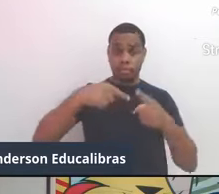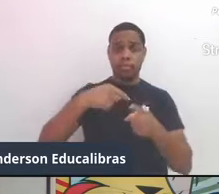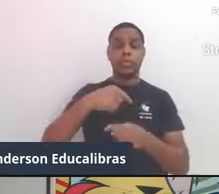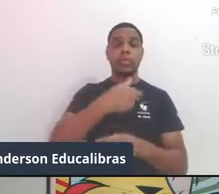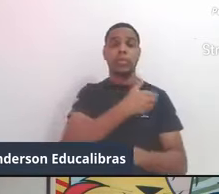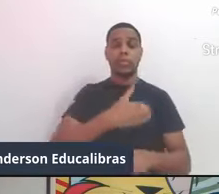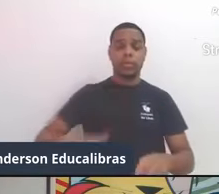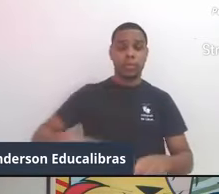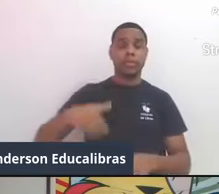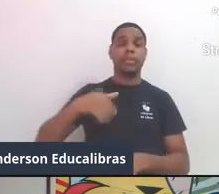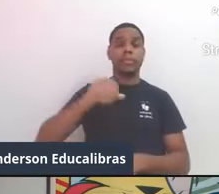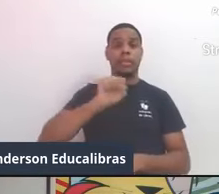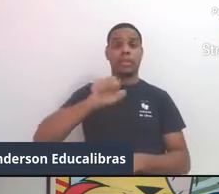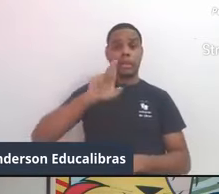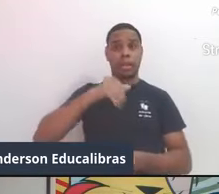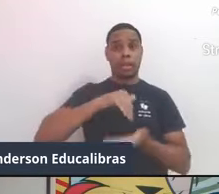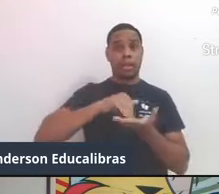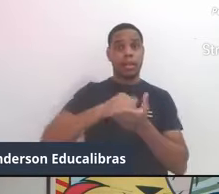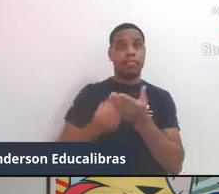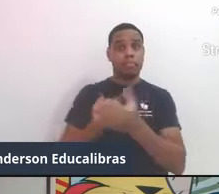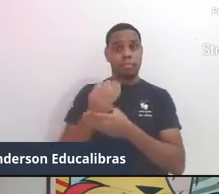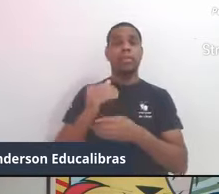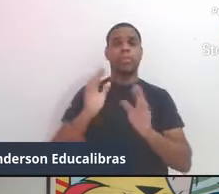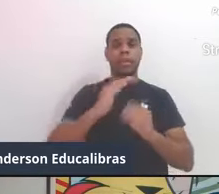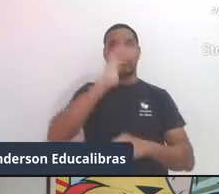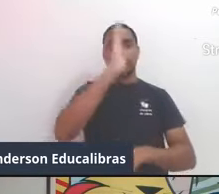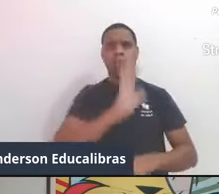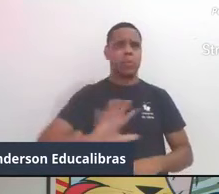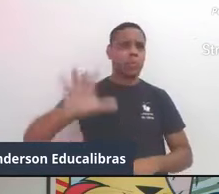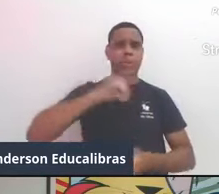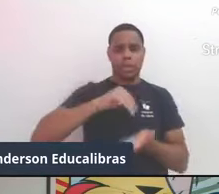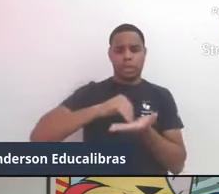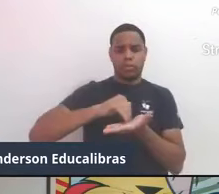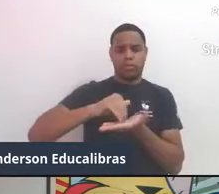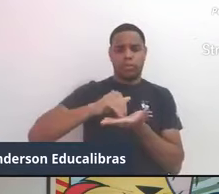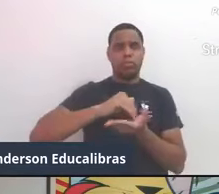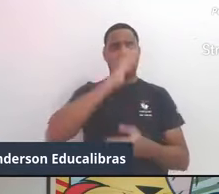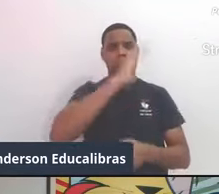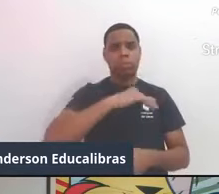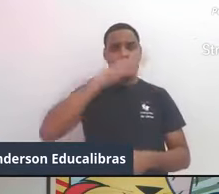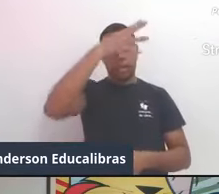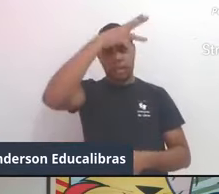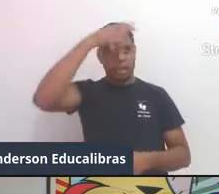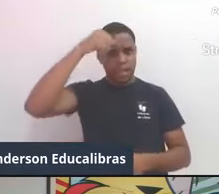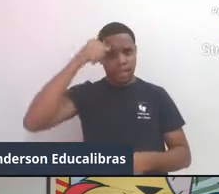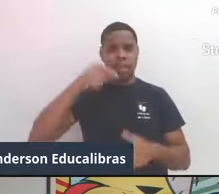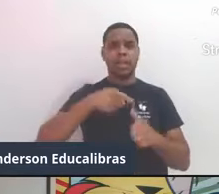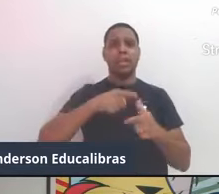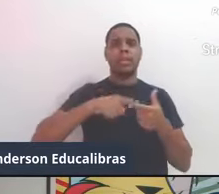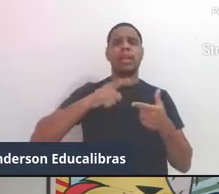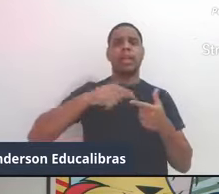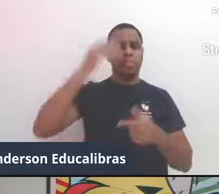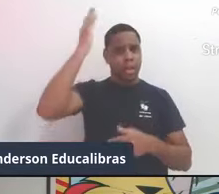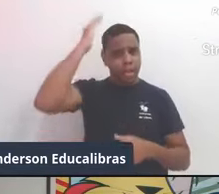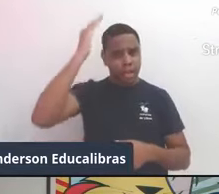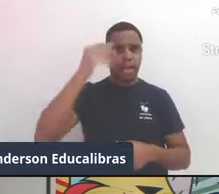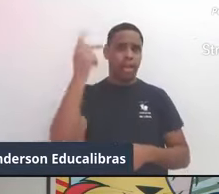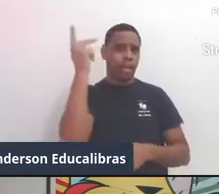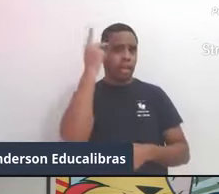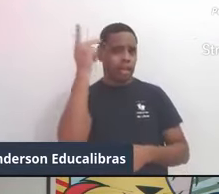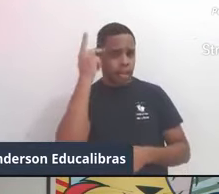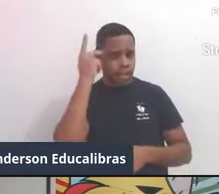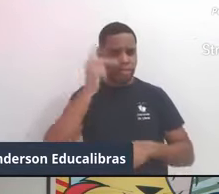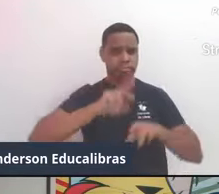Serra. Mas aí nós temos secretarias no Brasil inteiro, no Amazonas, no Paraná, no estado de São Paulo,